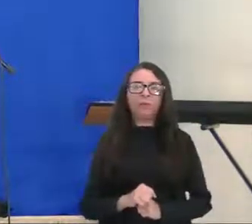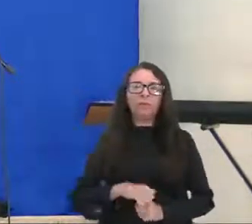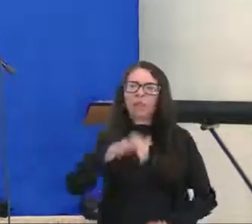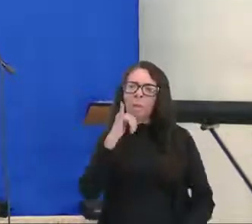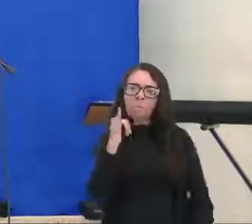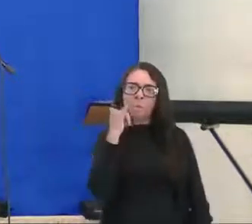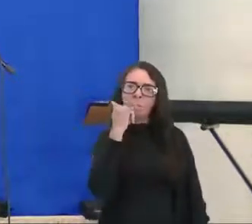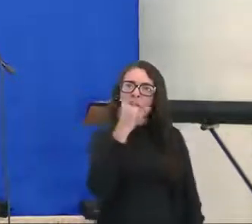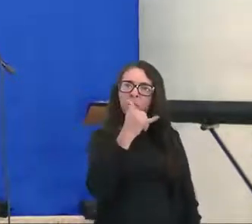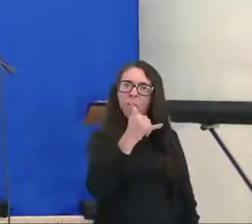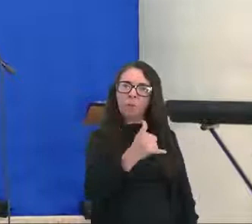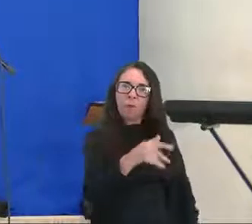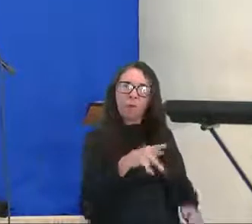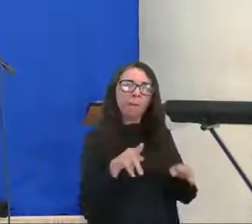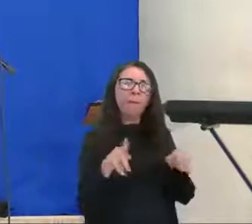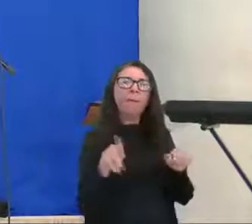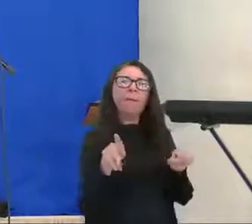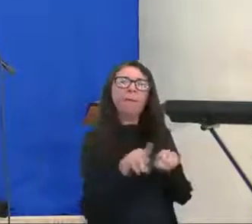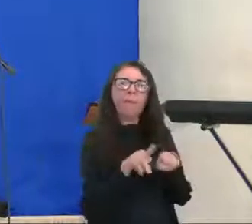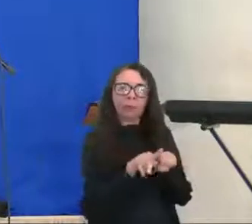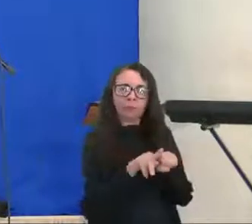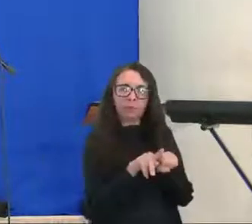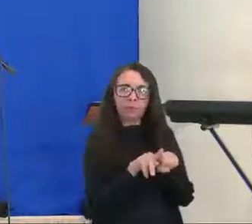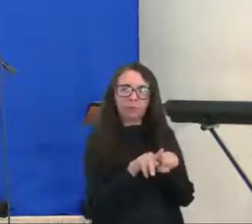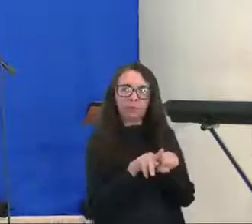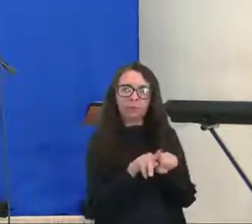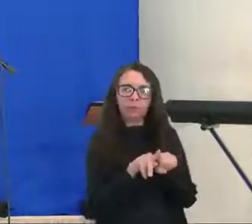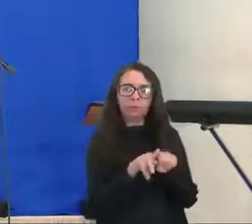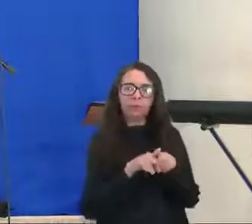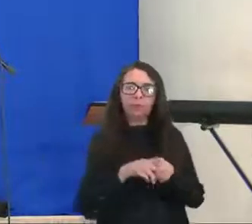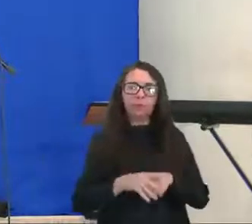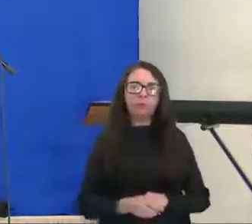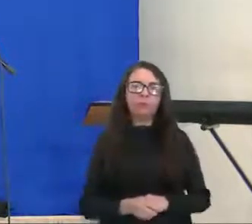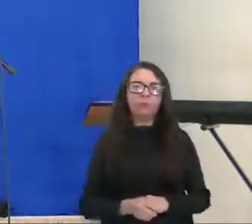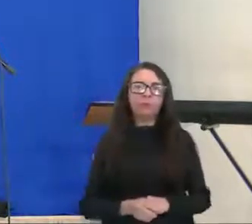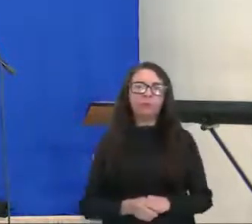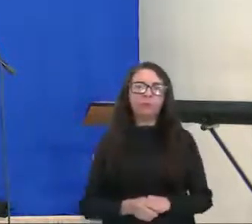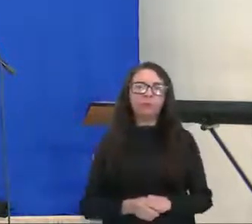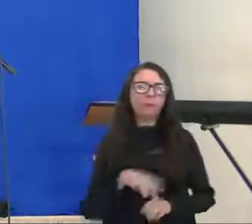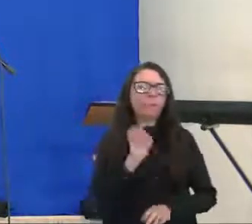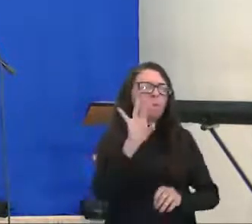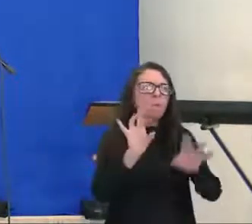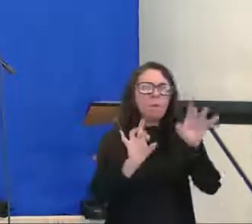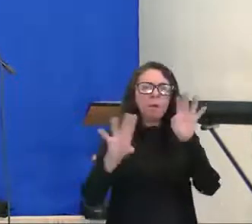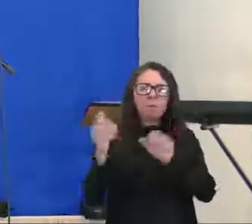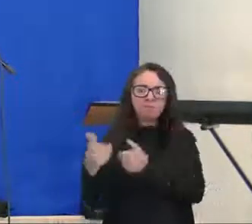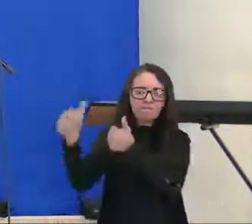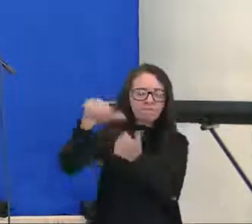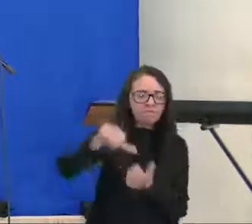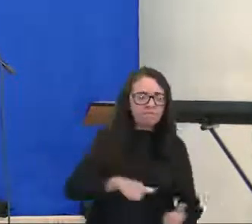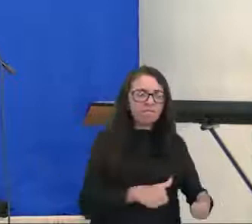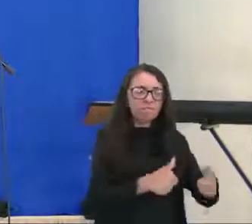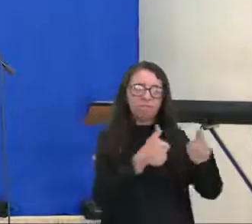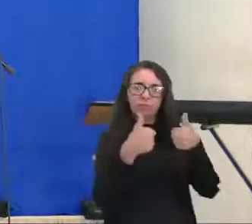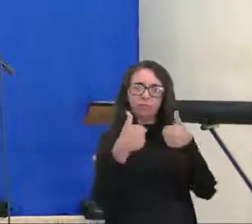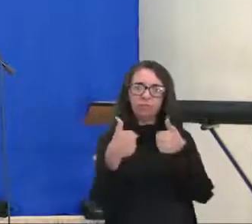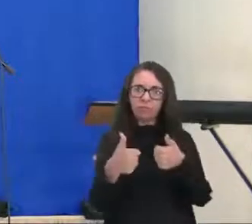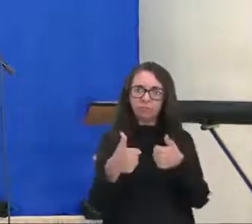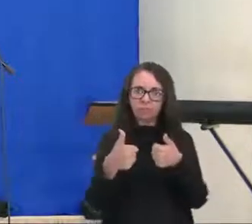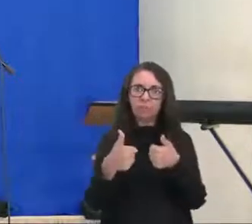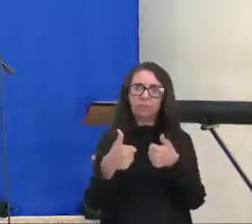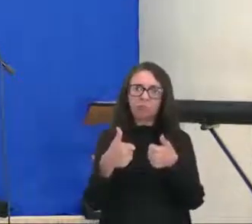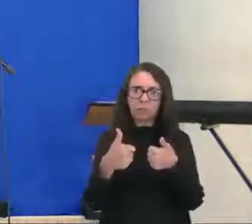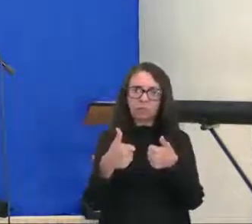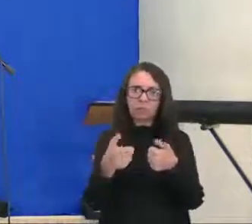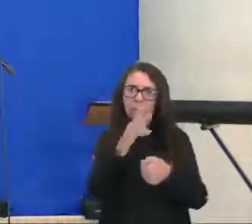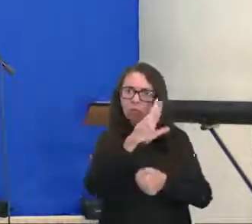arrependei-vos e cada um de vós seja batizado em nome de Jesus Cristo pela remissão dos pecados,